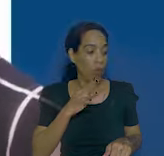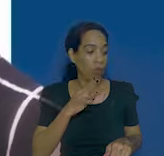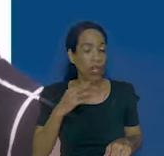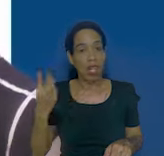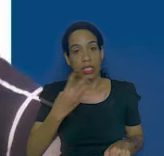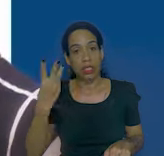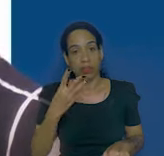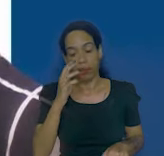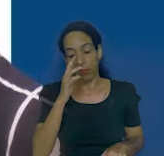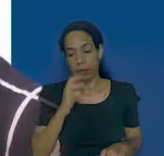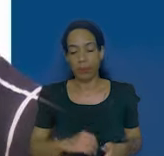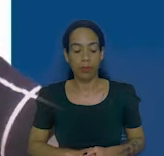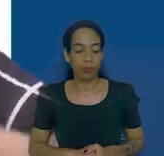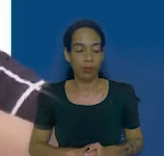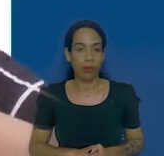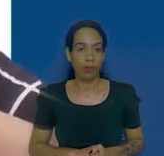da terceirização.